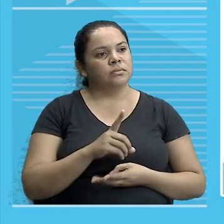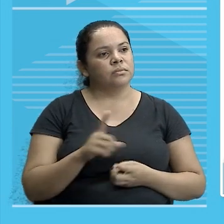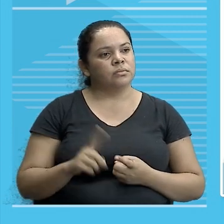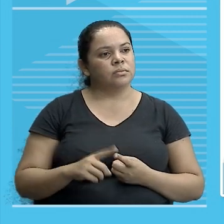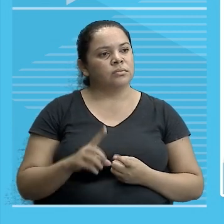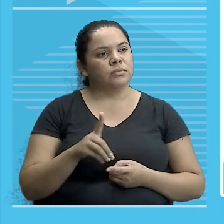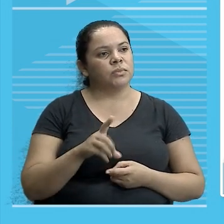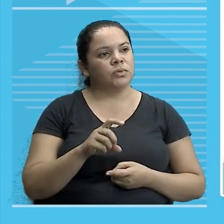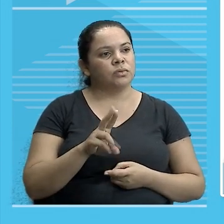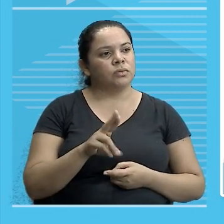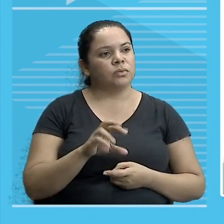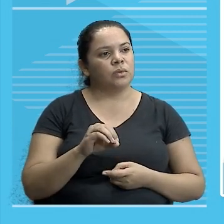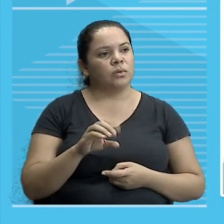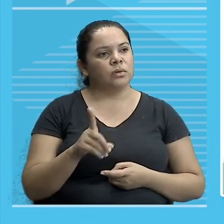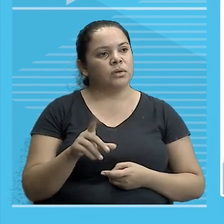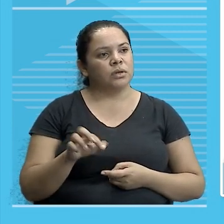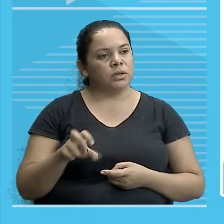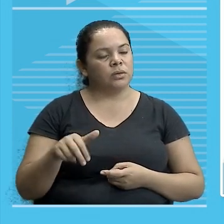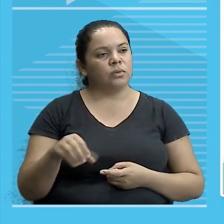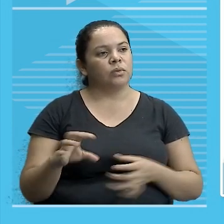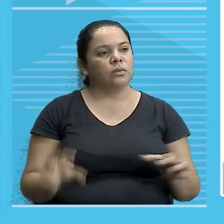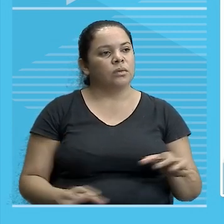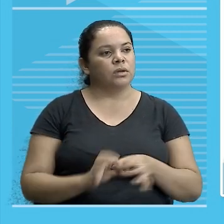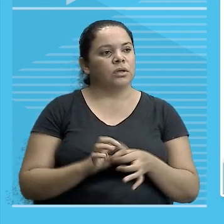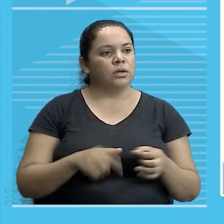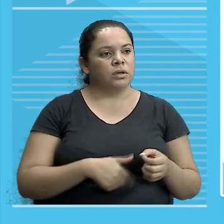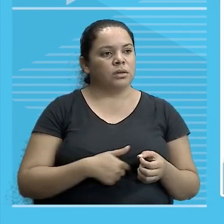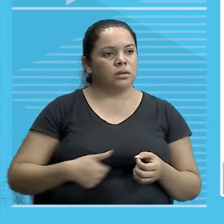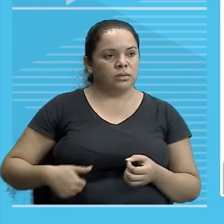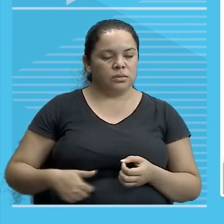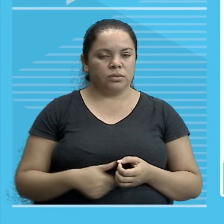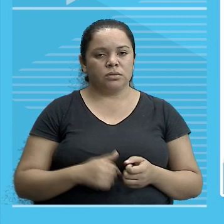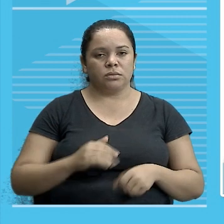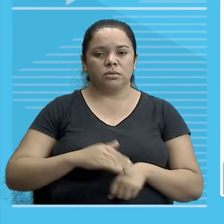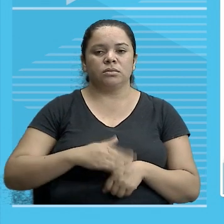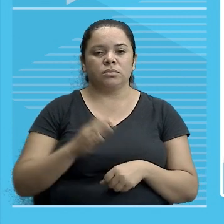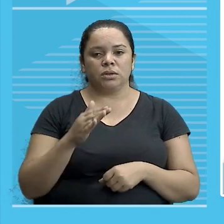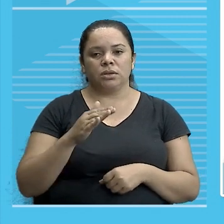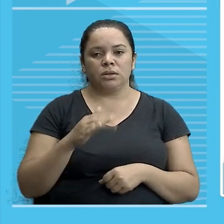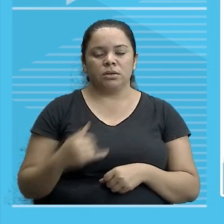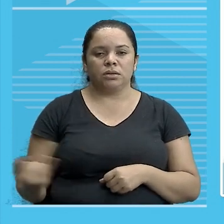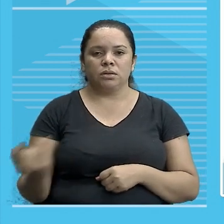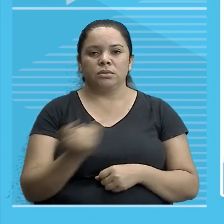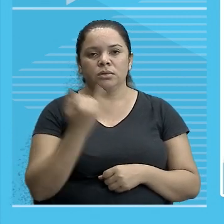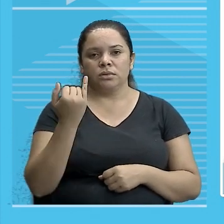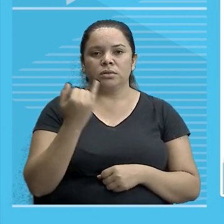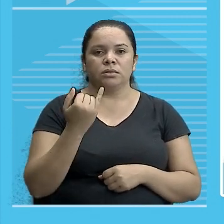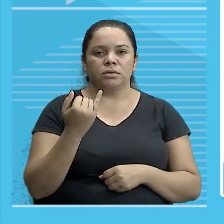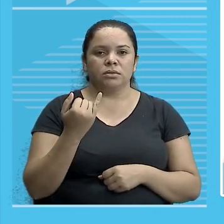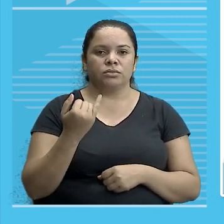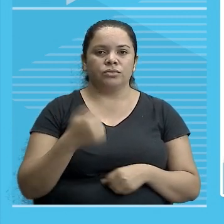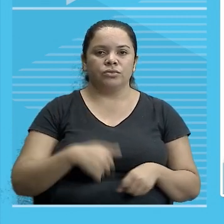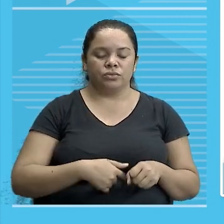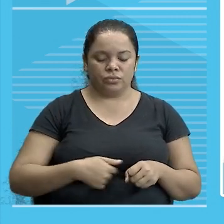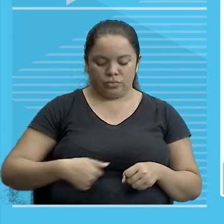ao estômago. E é uma das porções mais importantes do nosso intestino delgado. Porque é lá que